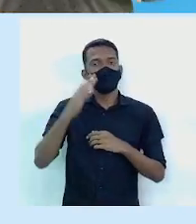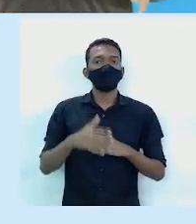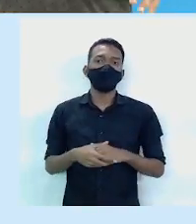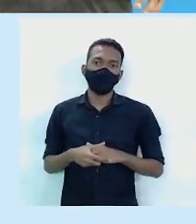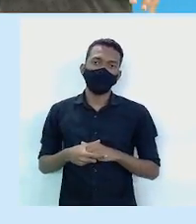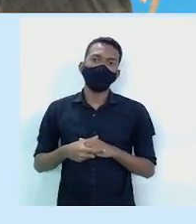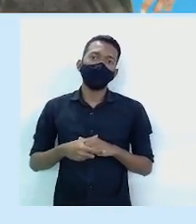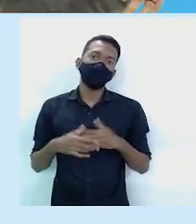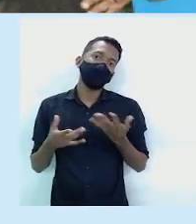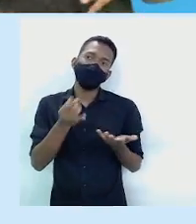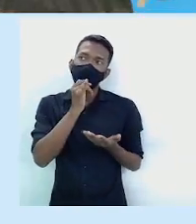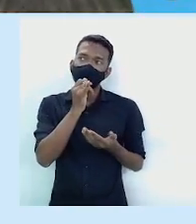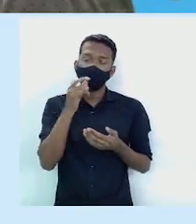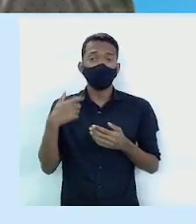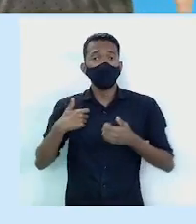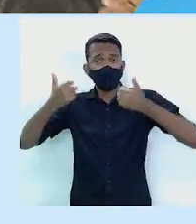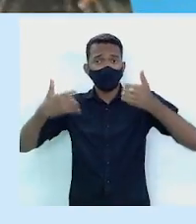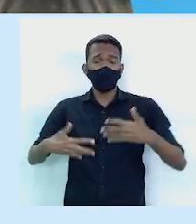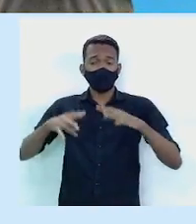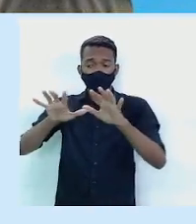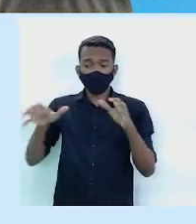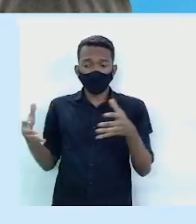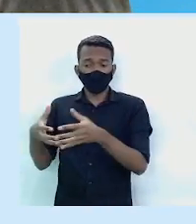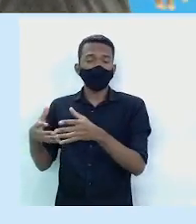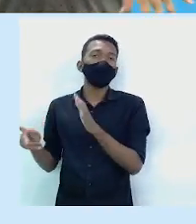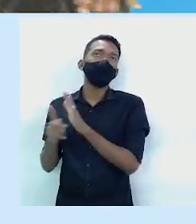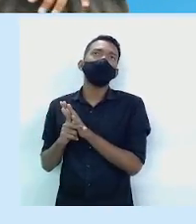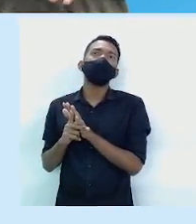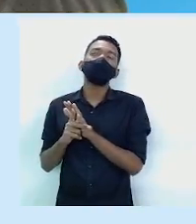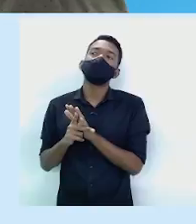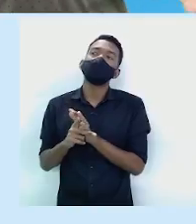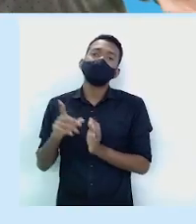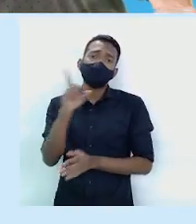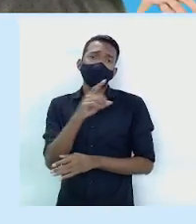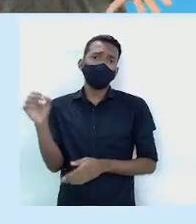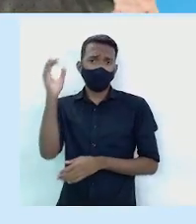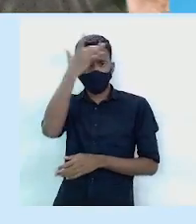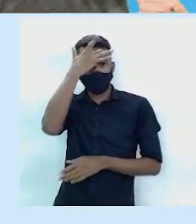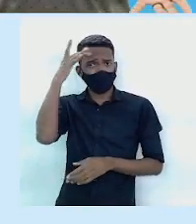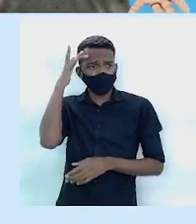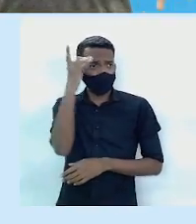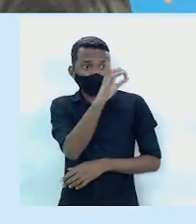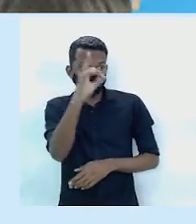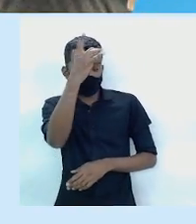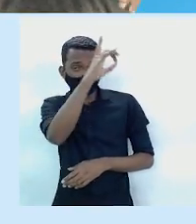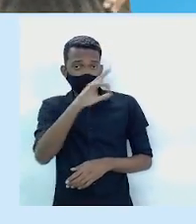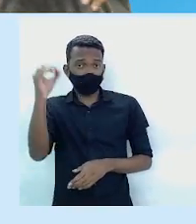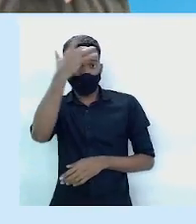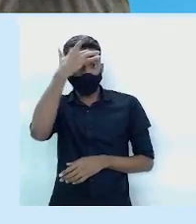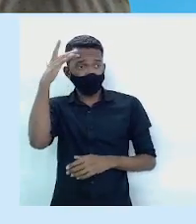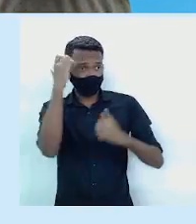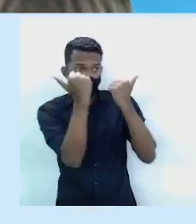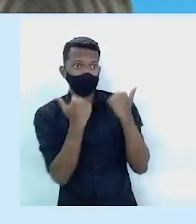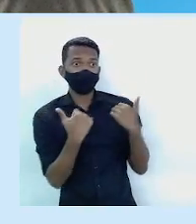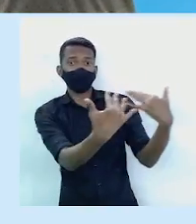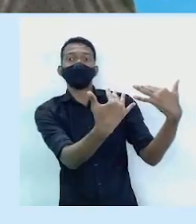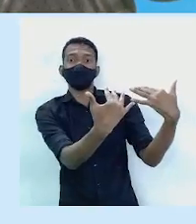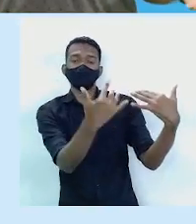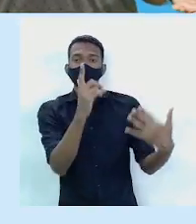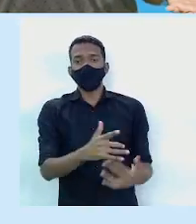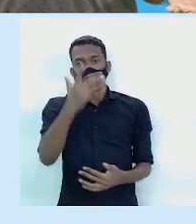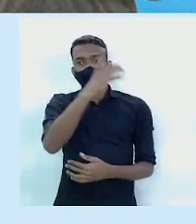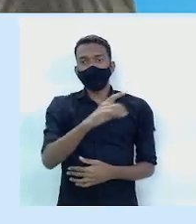Eu vou falar para um grupo de 100 pessoas, será? É um grupo de alunos de